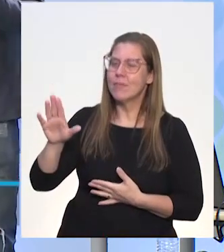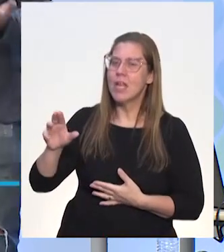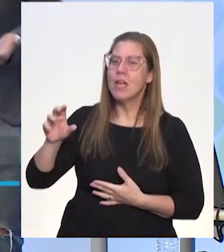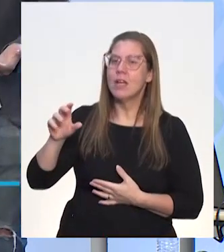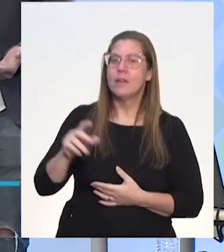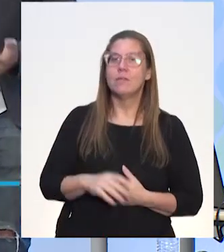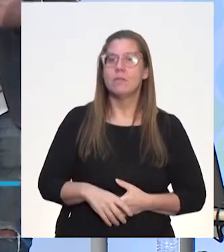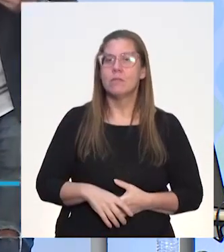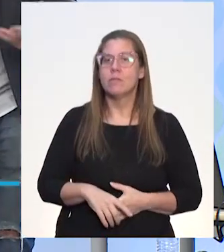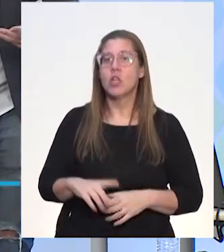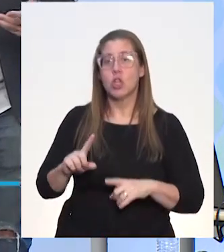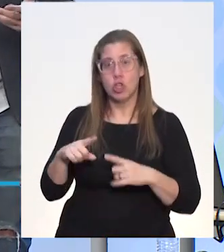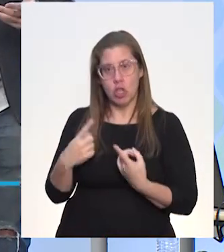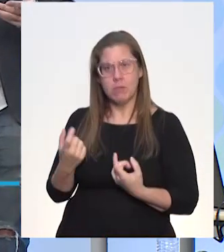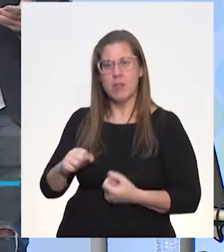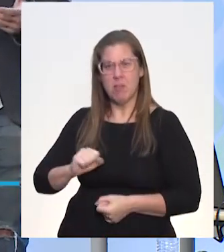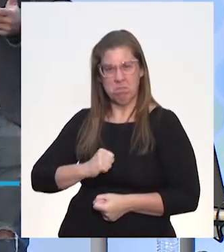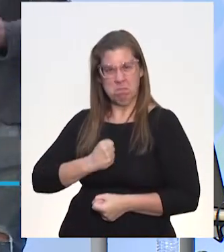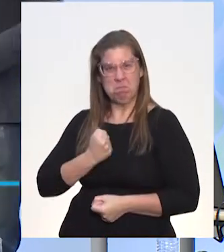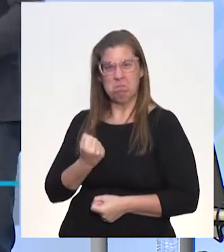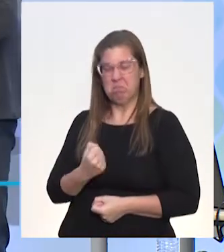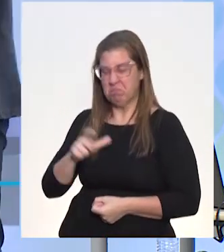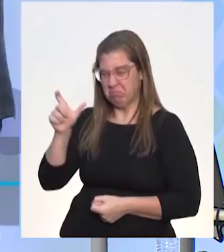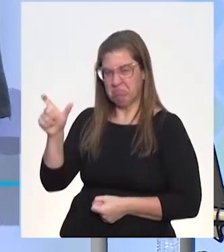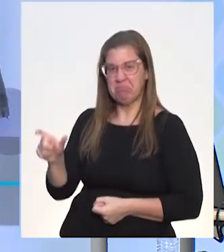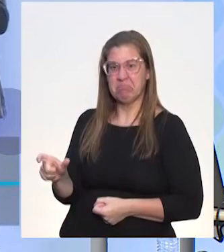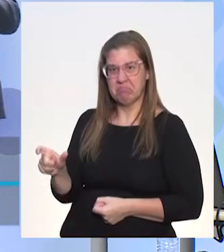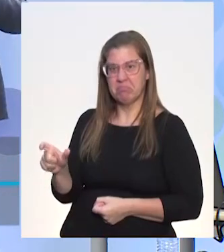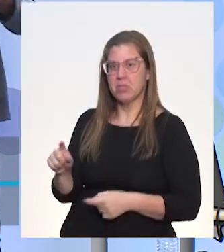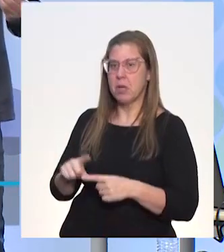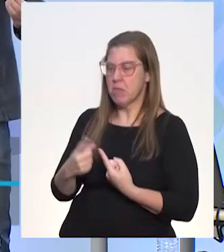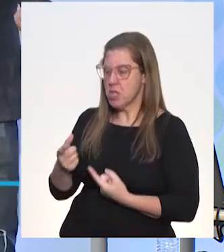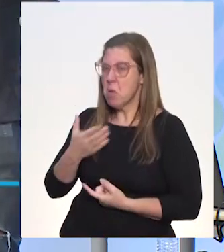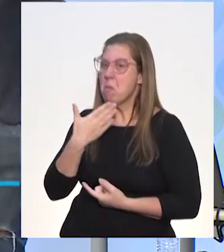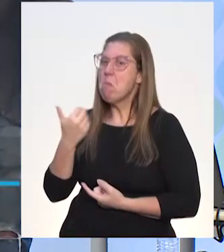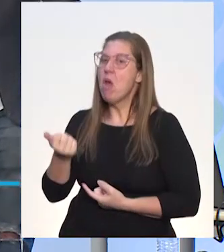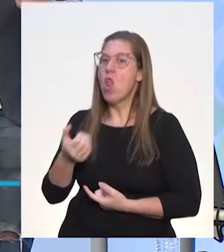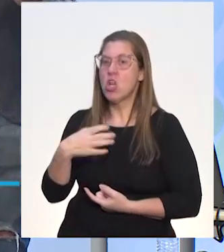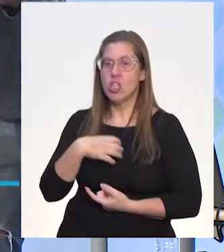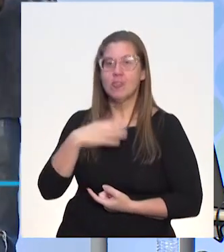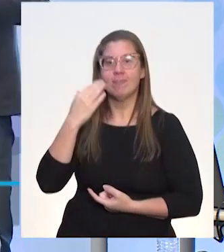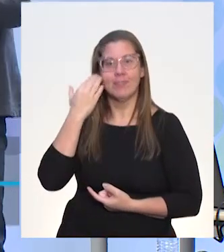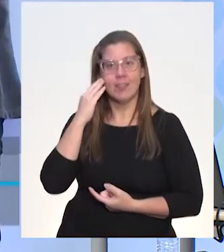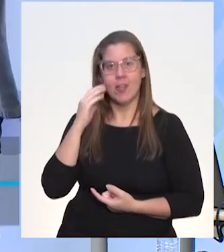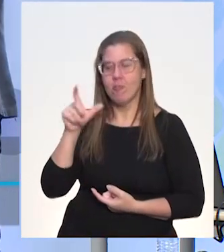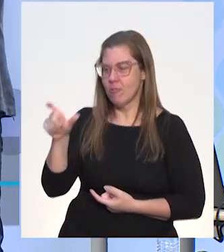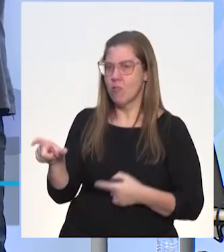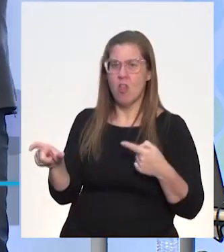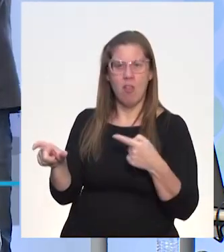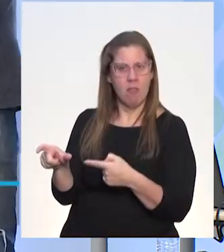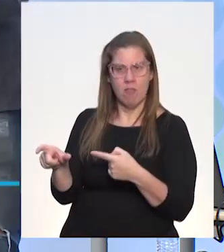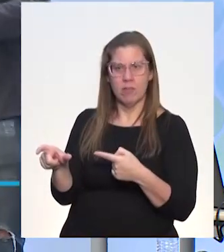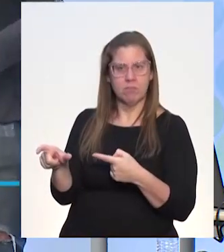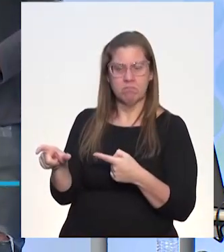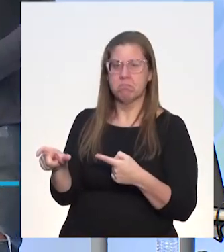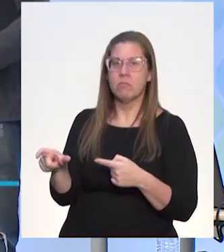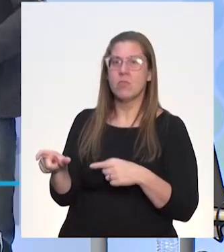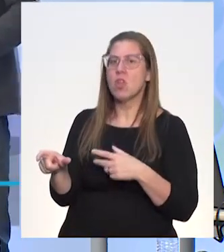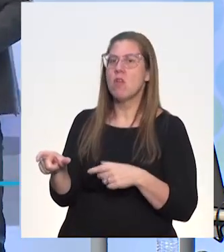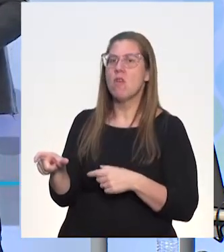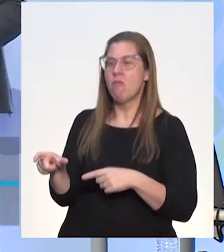que repudiá-lo, temos. Mas a melhor forma de compreendê-lo não é